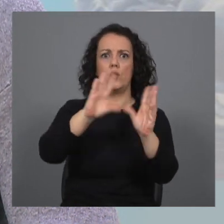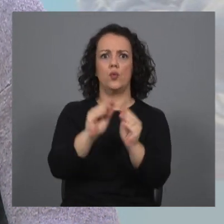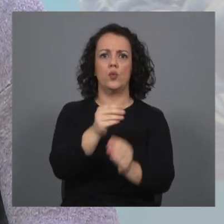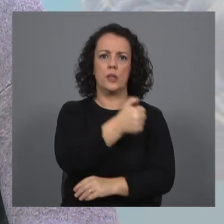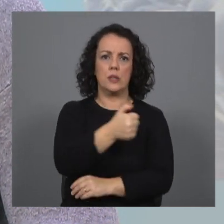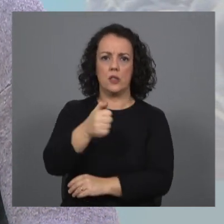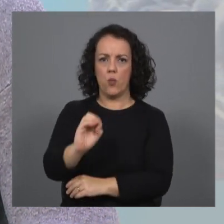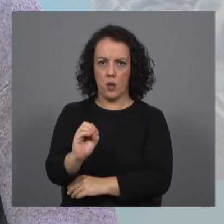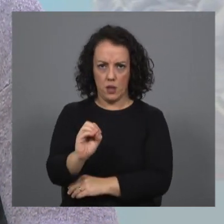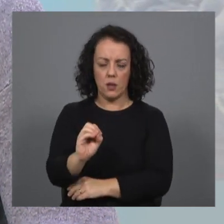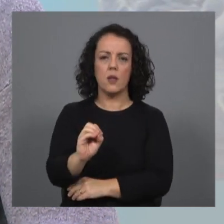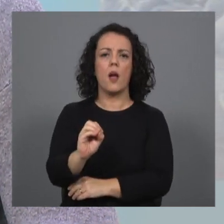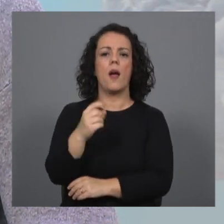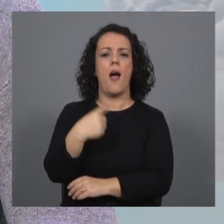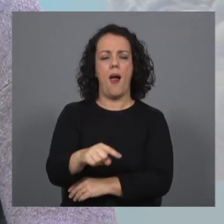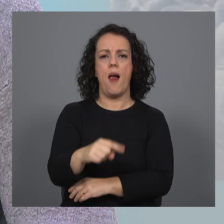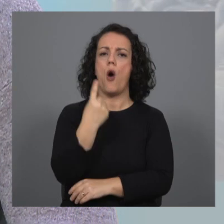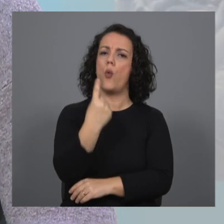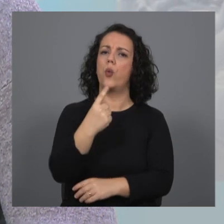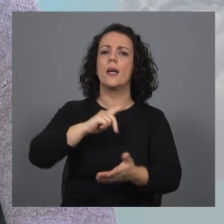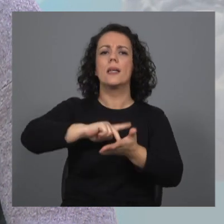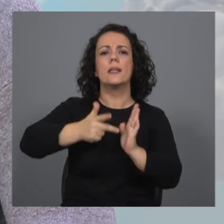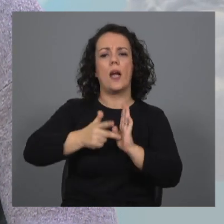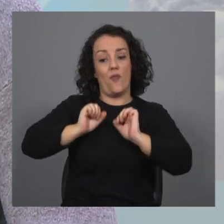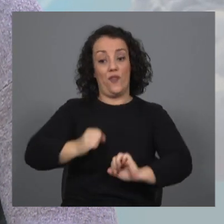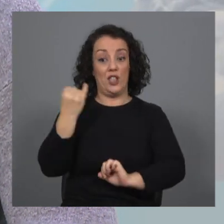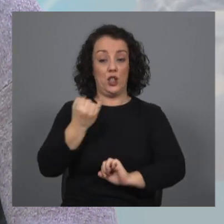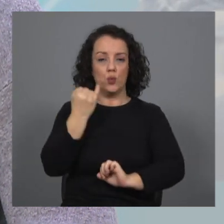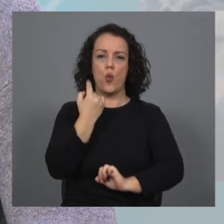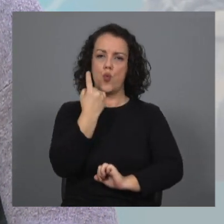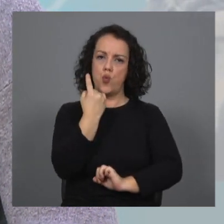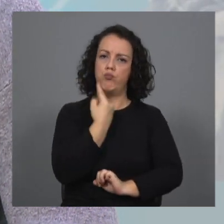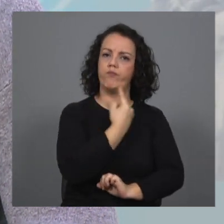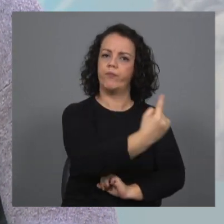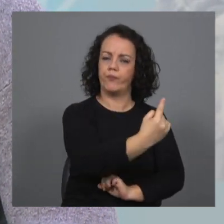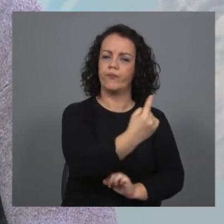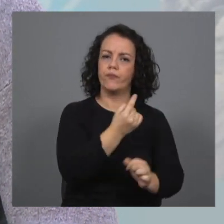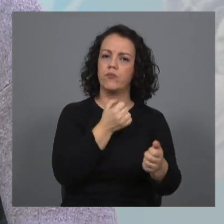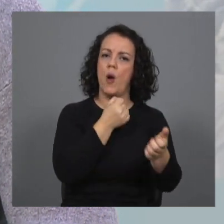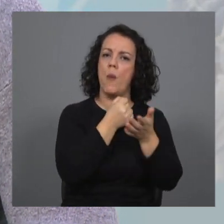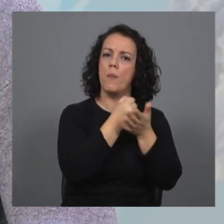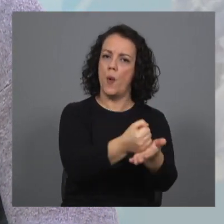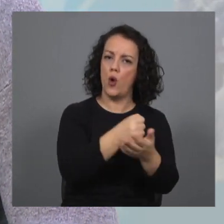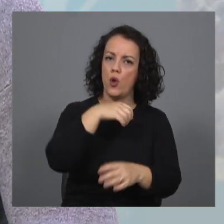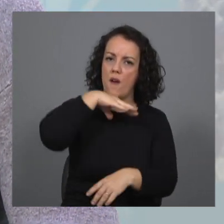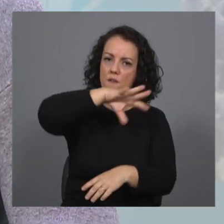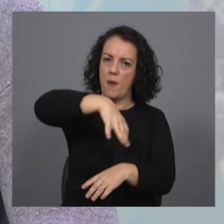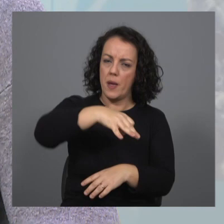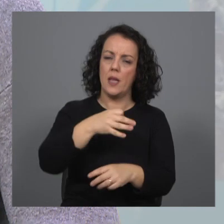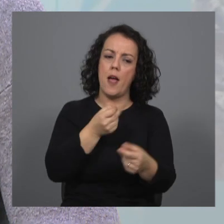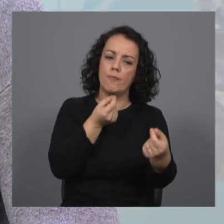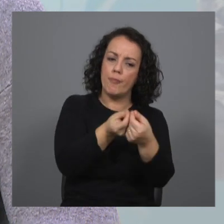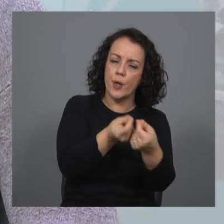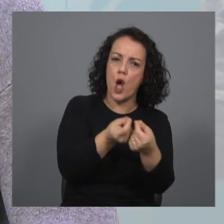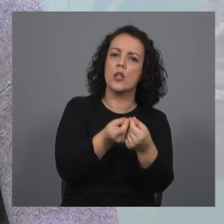550, têm um técnico de referência na instituição, e, portanto, é um trabalho de proximidade que é feito com estas pessoas. São pessoas em